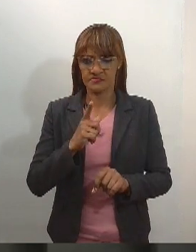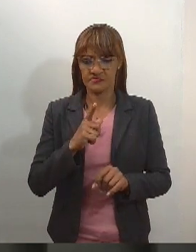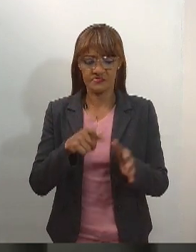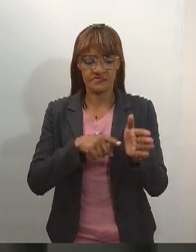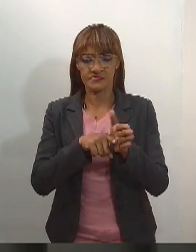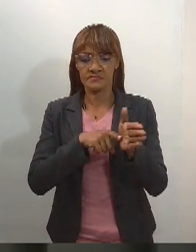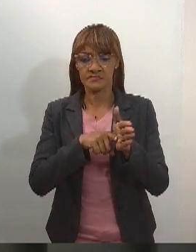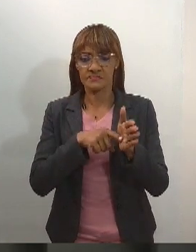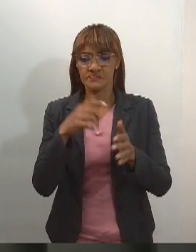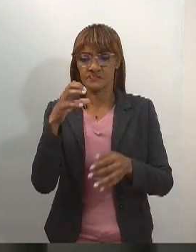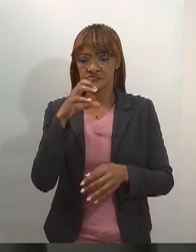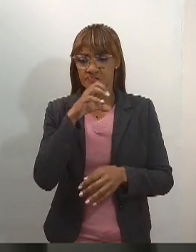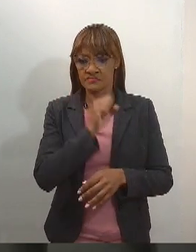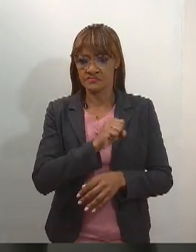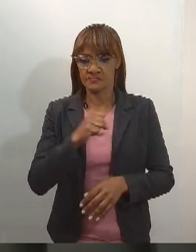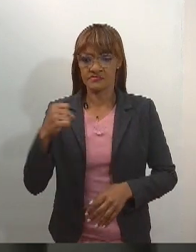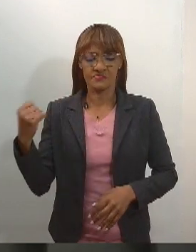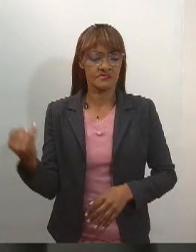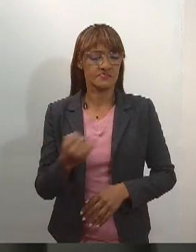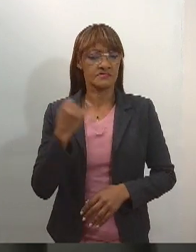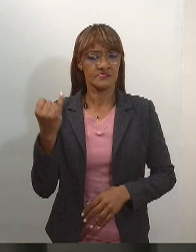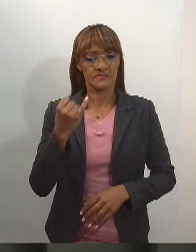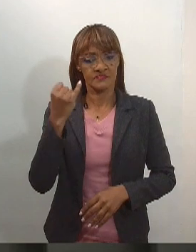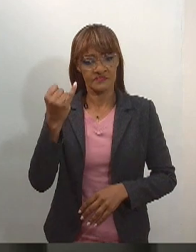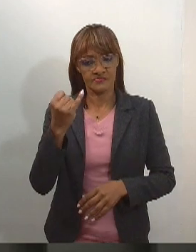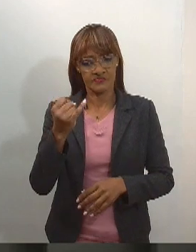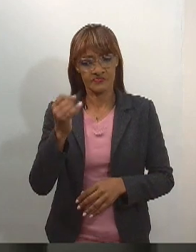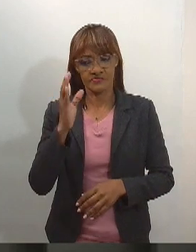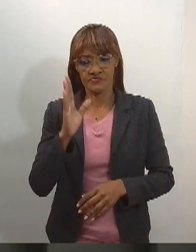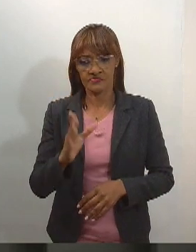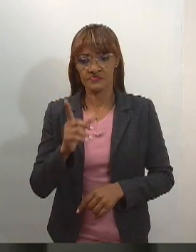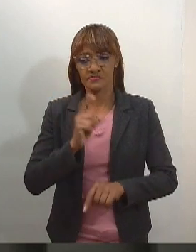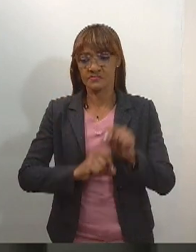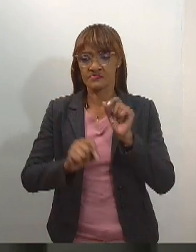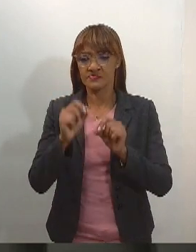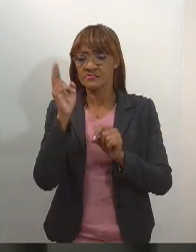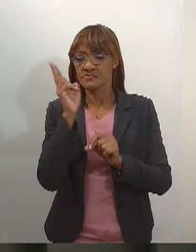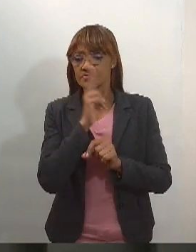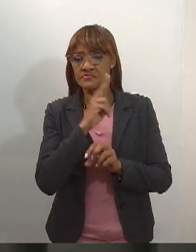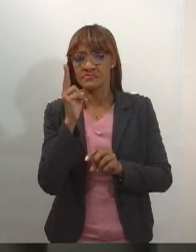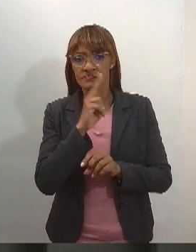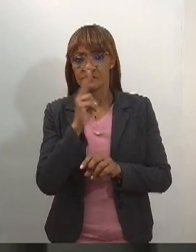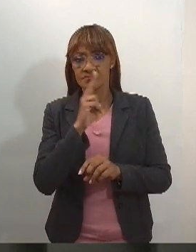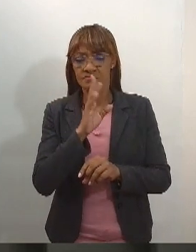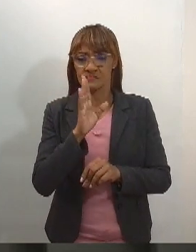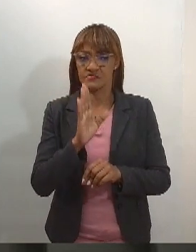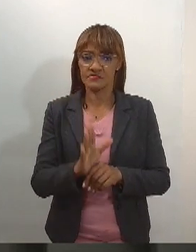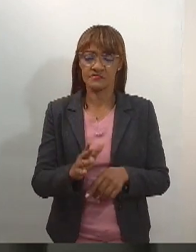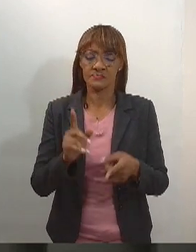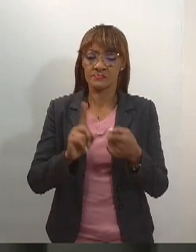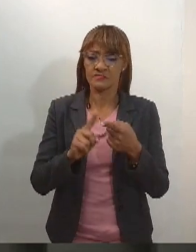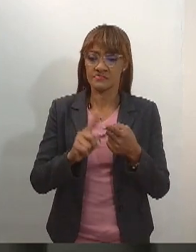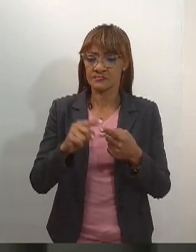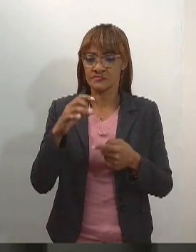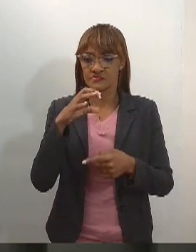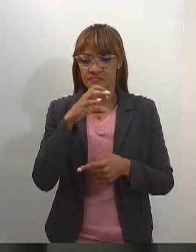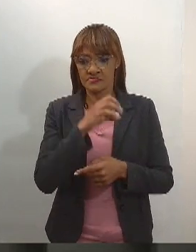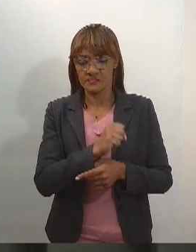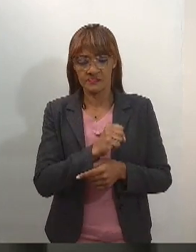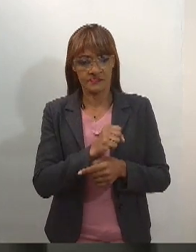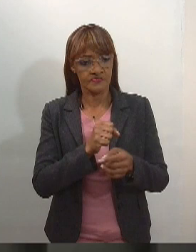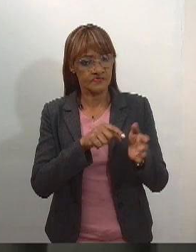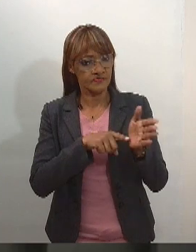ser extremamente decisivo em casos de urgência, auxiliando imediatamente na conduta médica. Com os